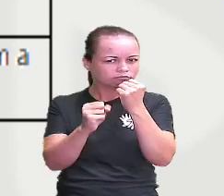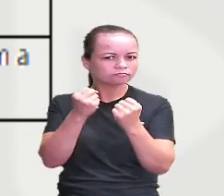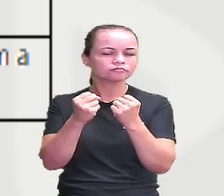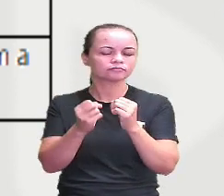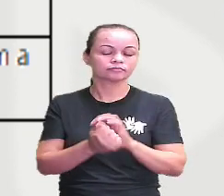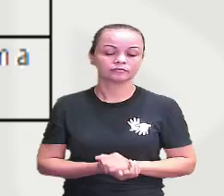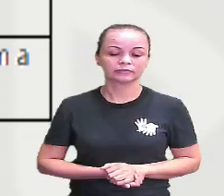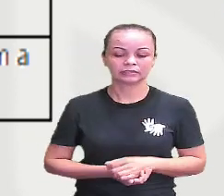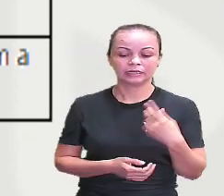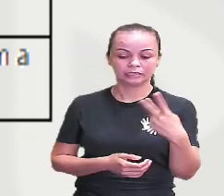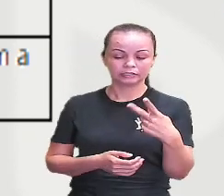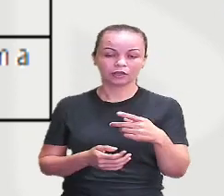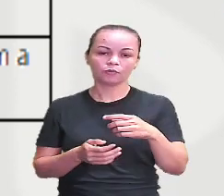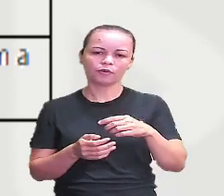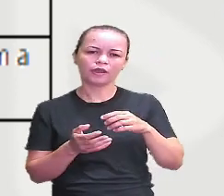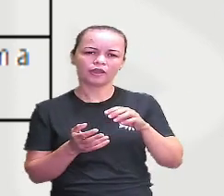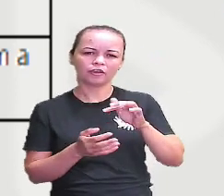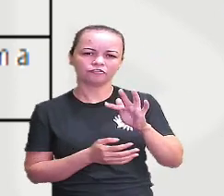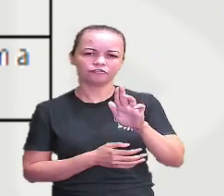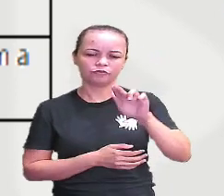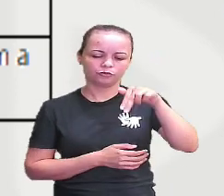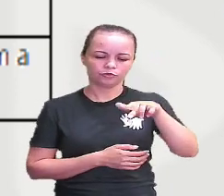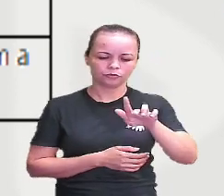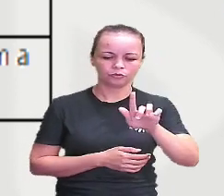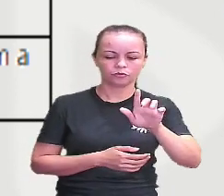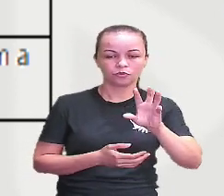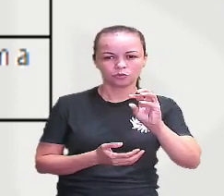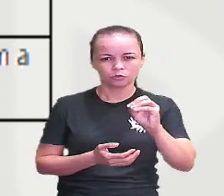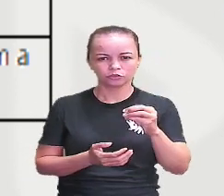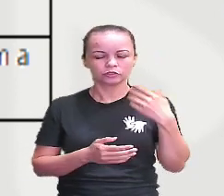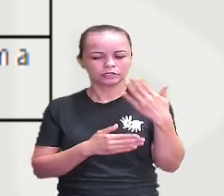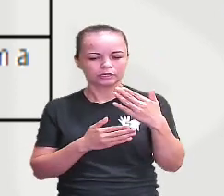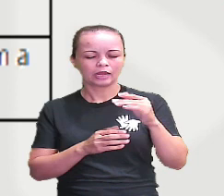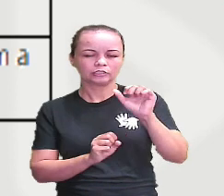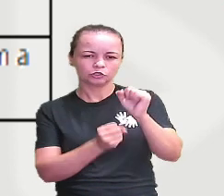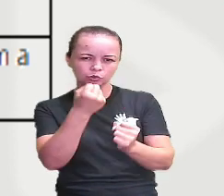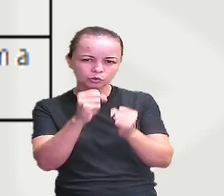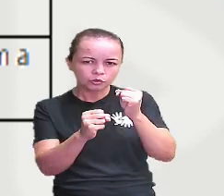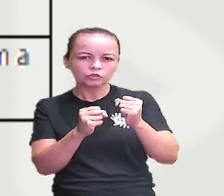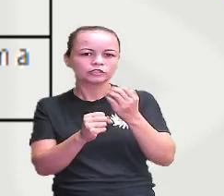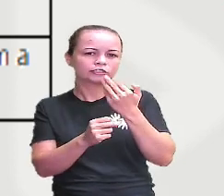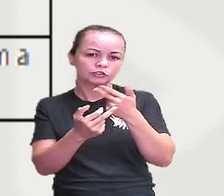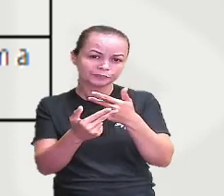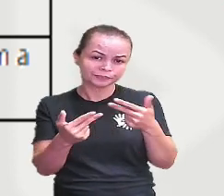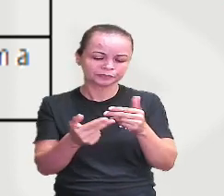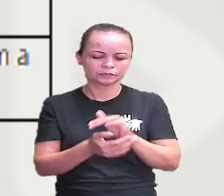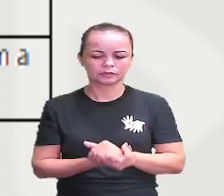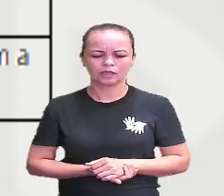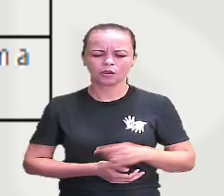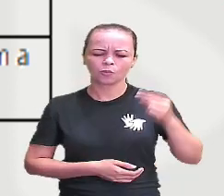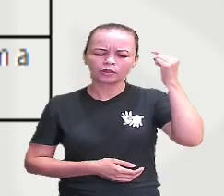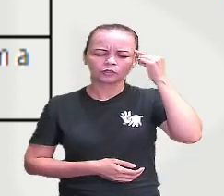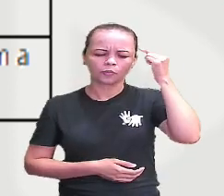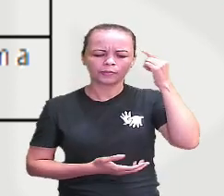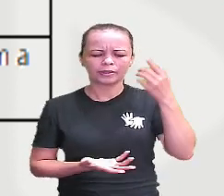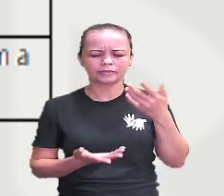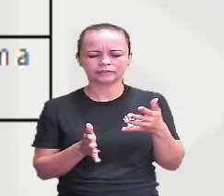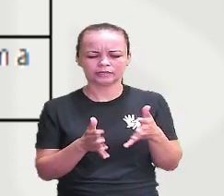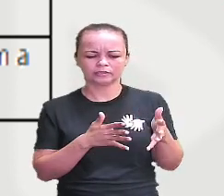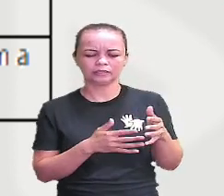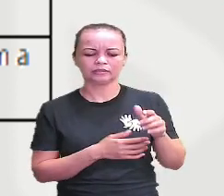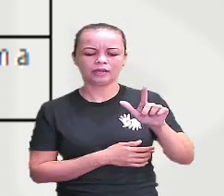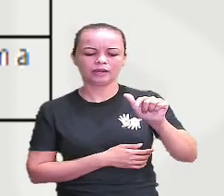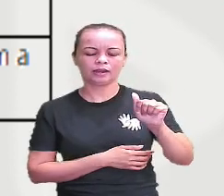justamente fazer esse processo que está intimamente associado ao quê? À indústria alimentícia. Já quando eu penso lá ali, ó, na chamada